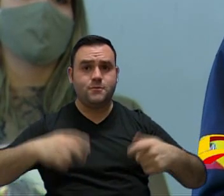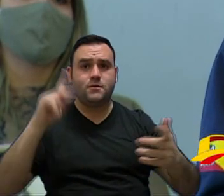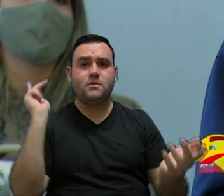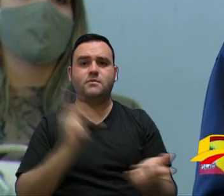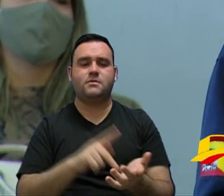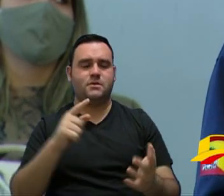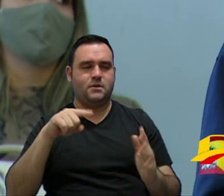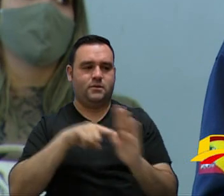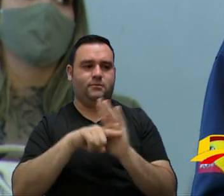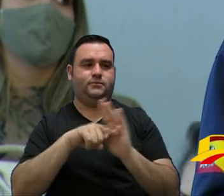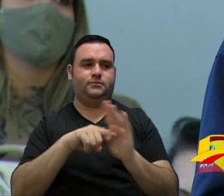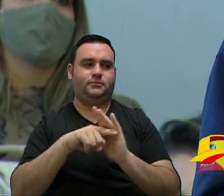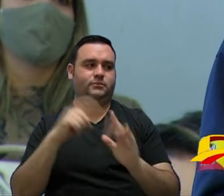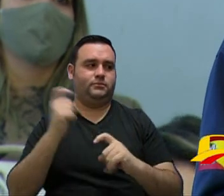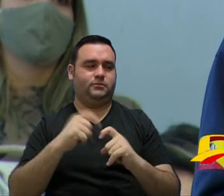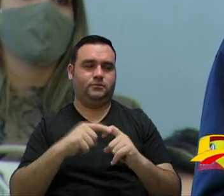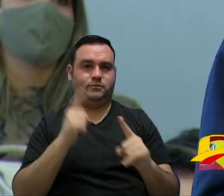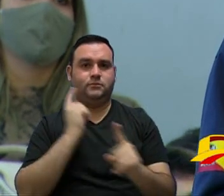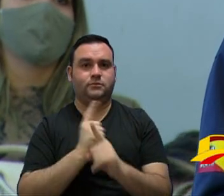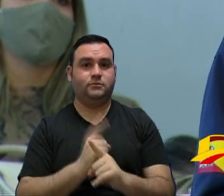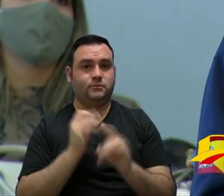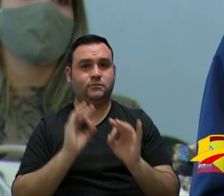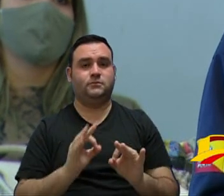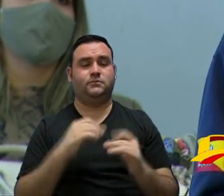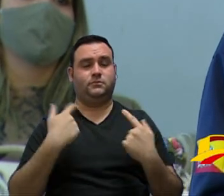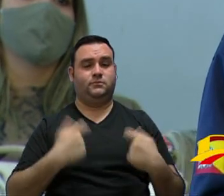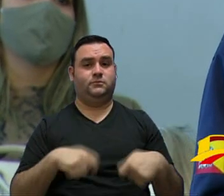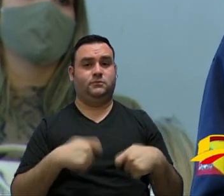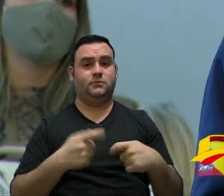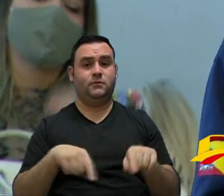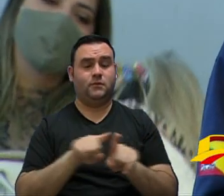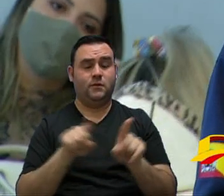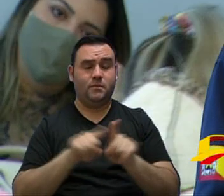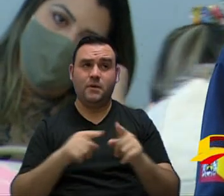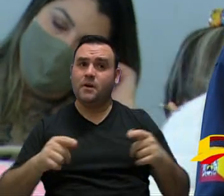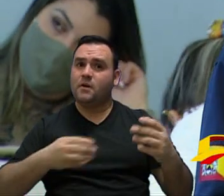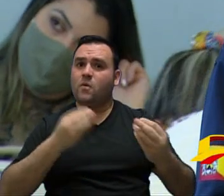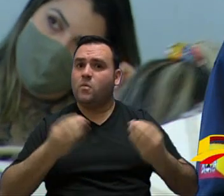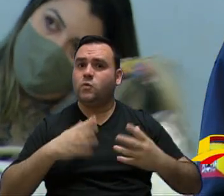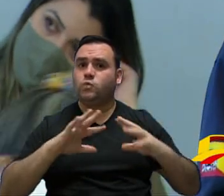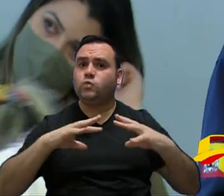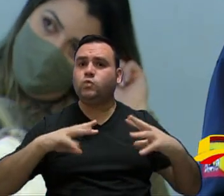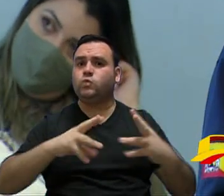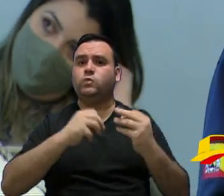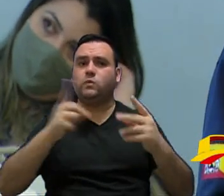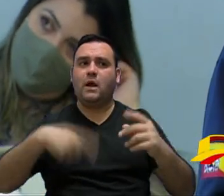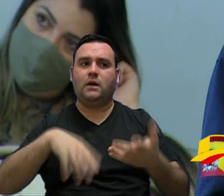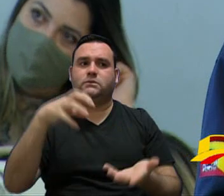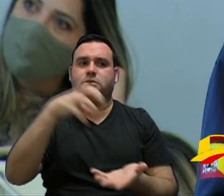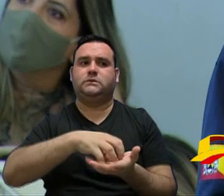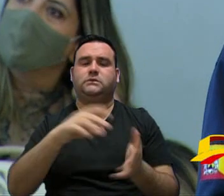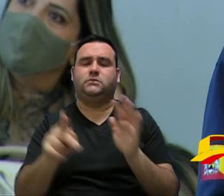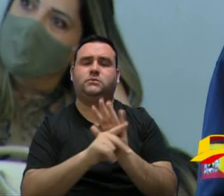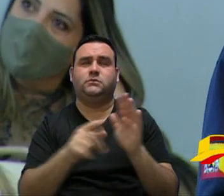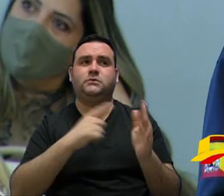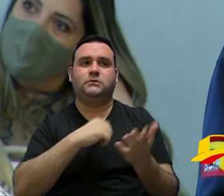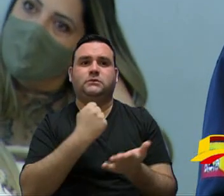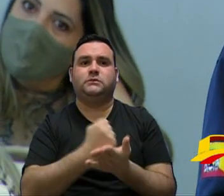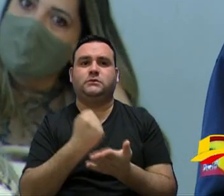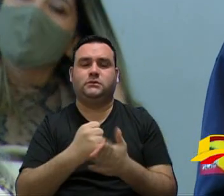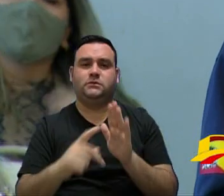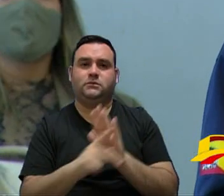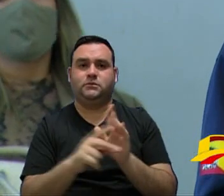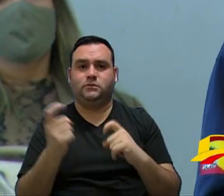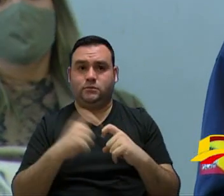clínica médica é isso e passa e todos os casos passam pela central de regulação